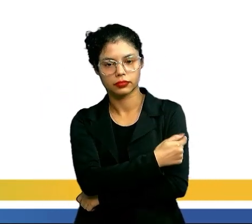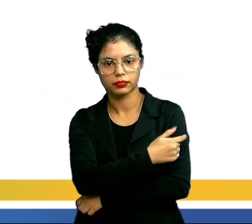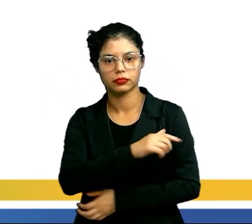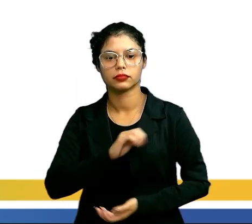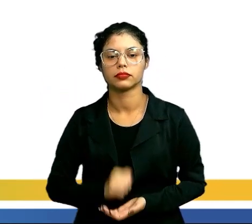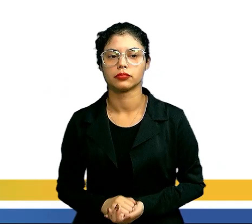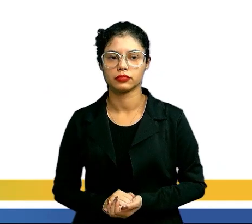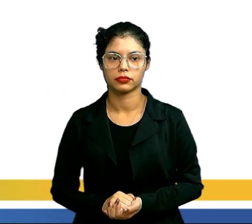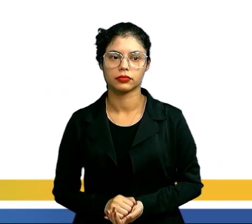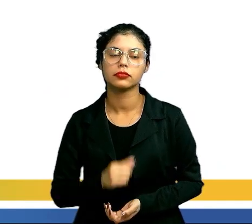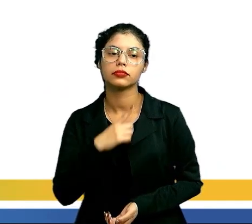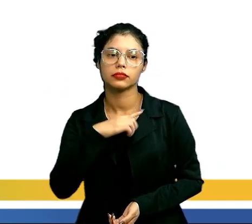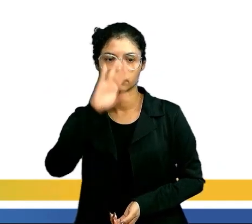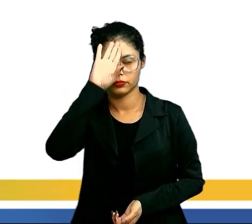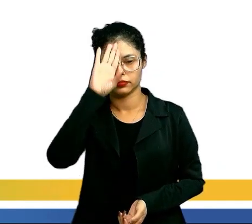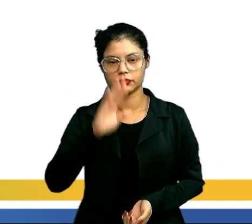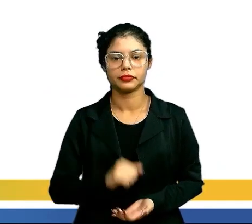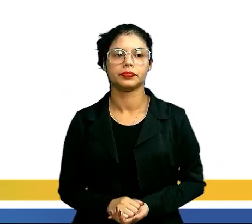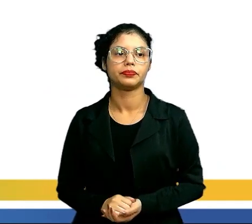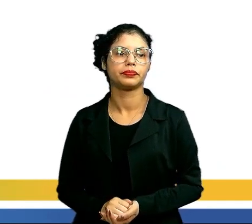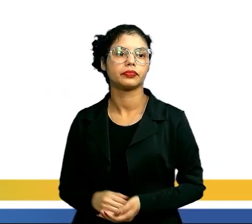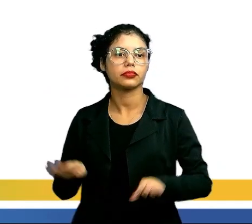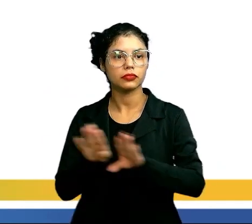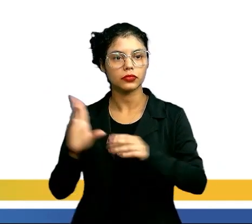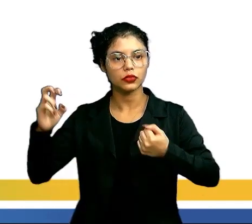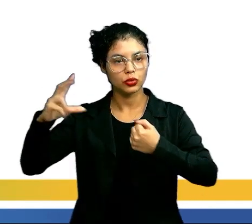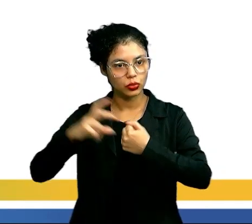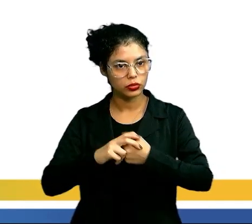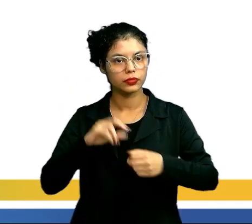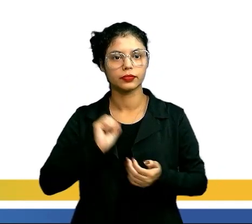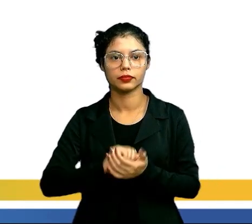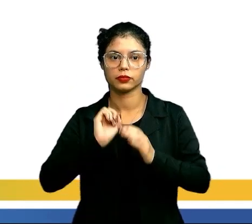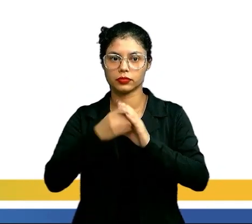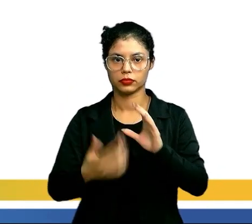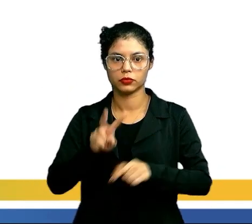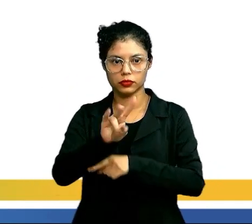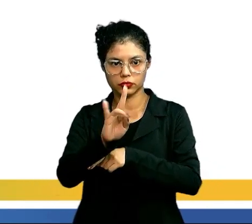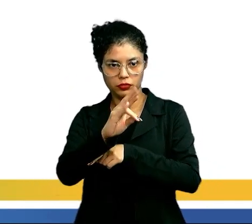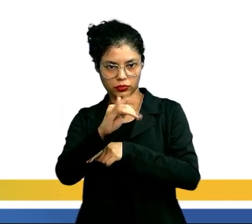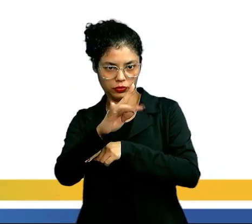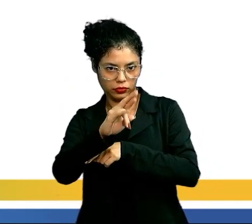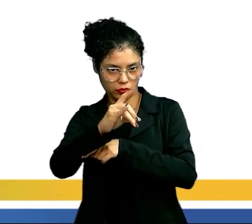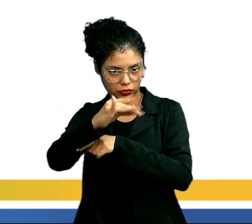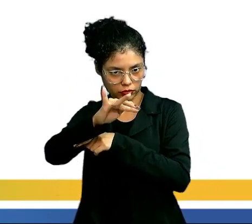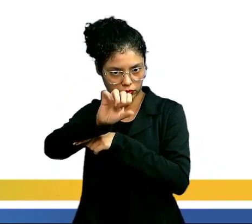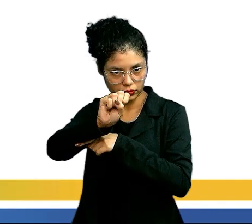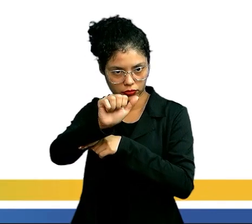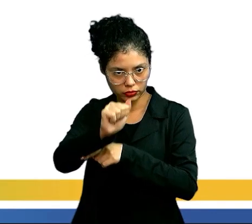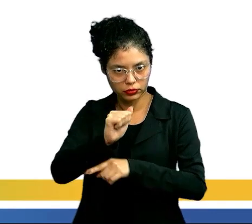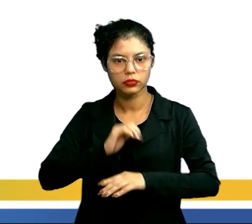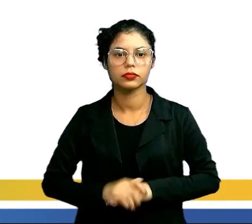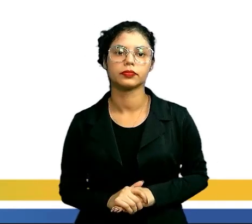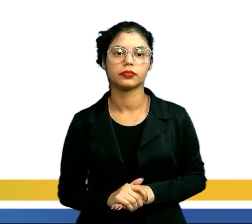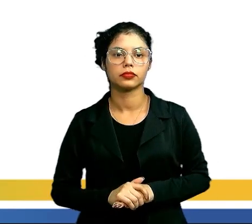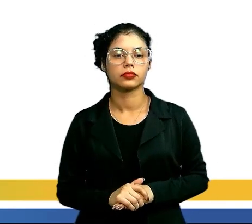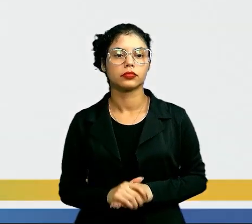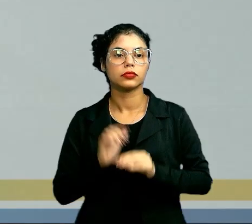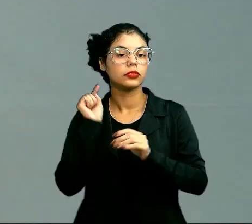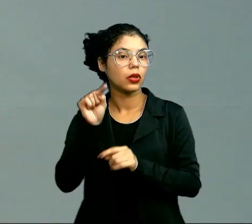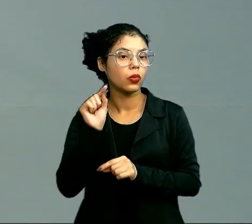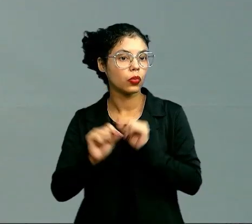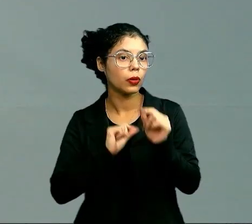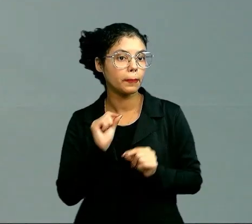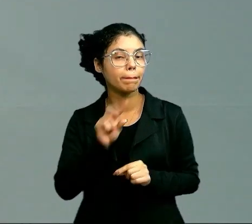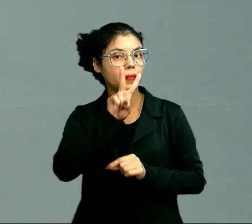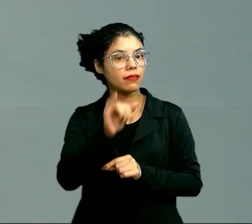da febre amarela, tá? Então, o vírus da febre amarela tem como característica a viscerotropismo, pessoal. Aqui,